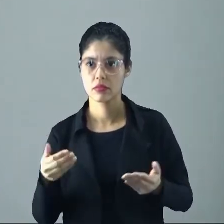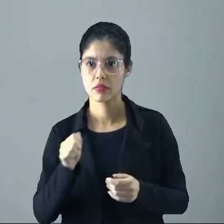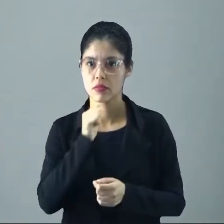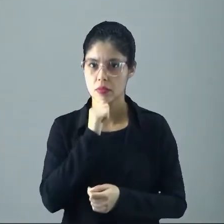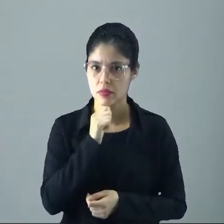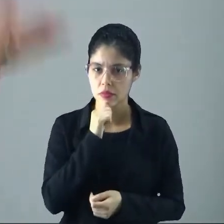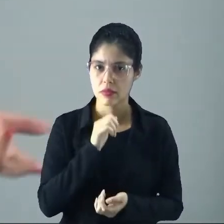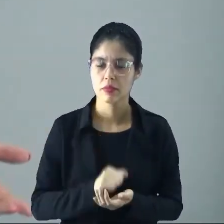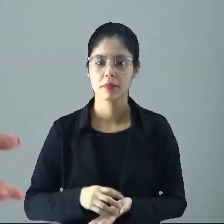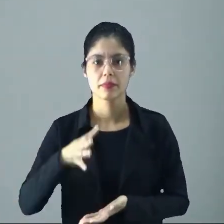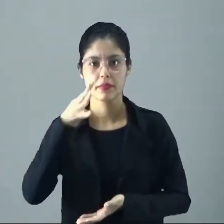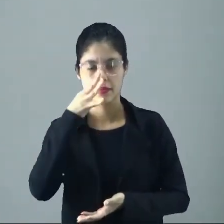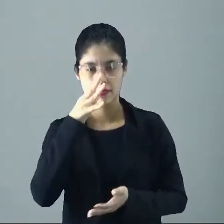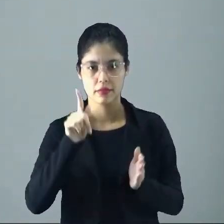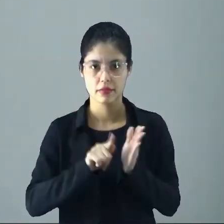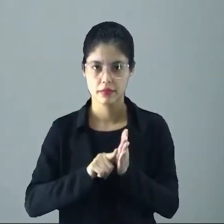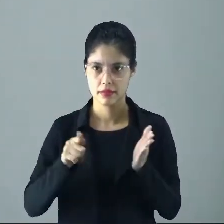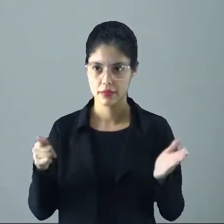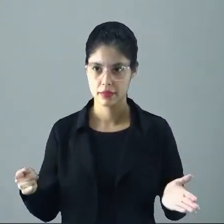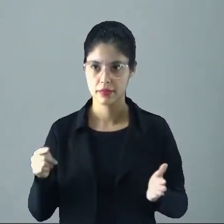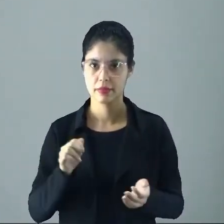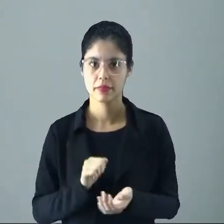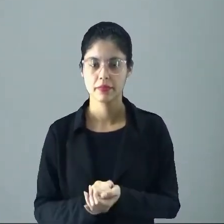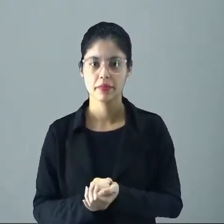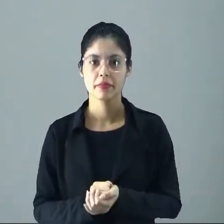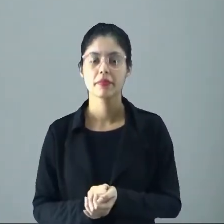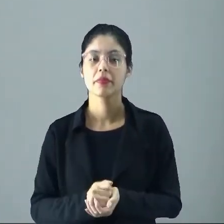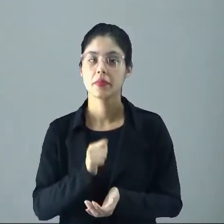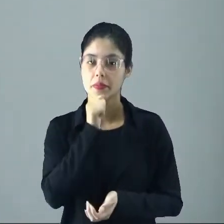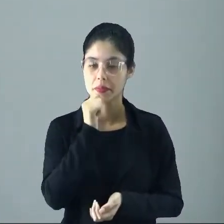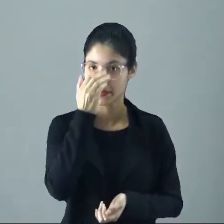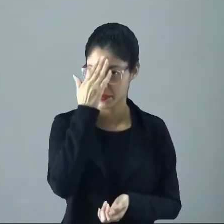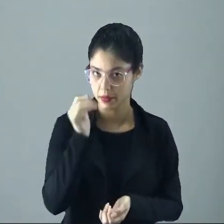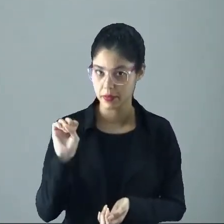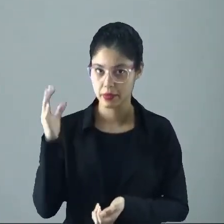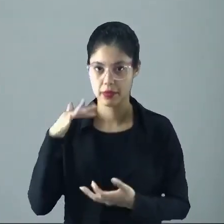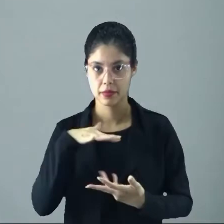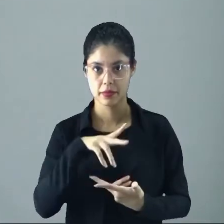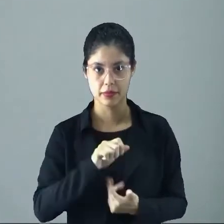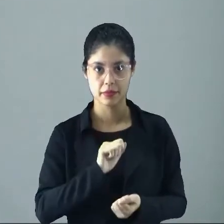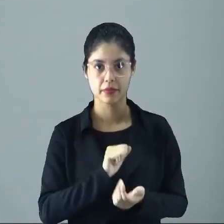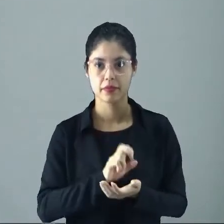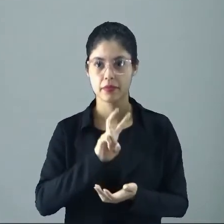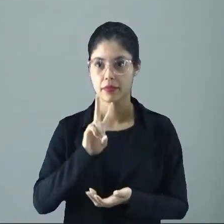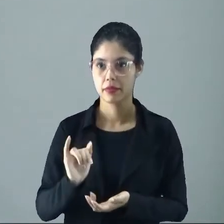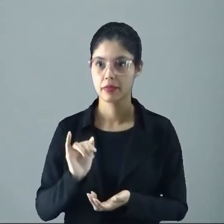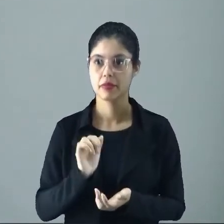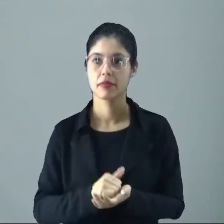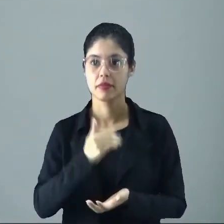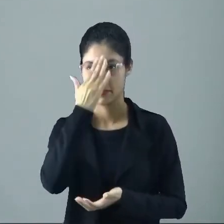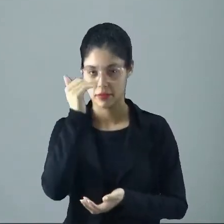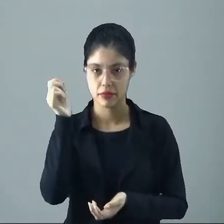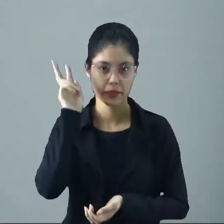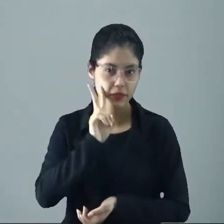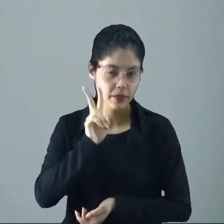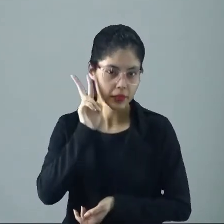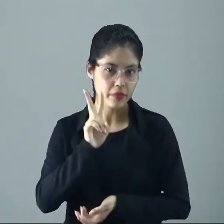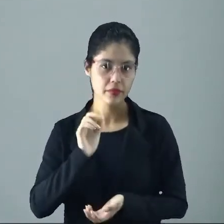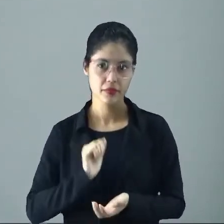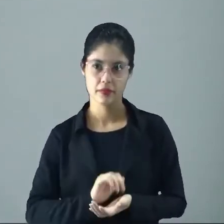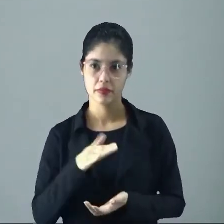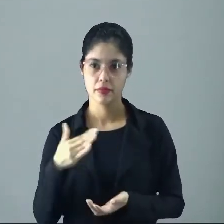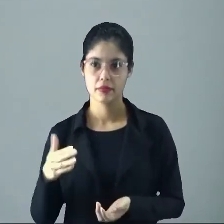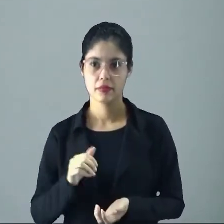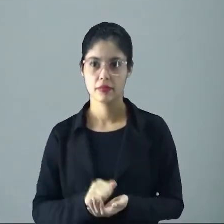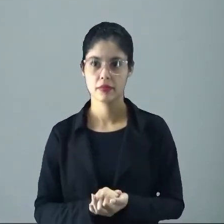atualizada, se você assiste jornais, você tá por dentro do que acontece no mundo, você vai saber, vai lembrar, né,